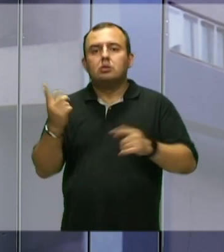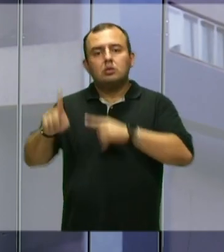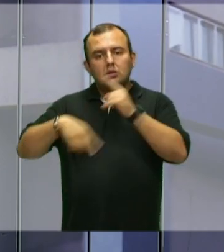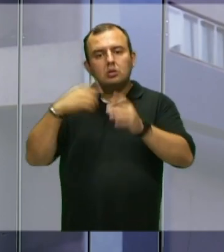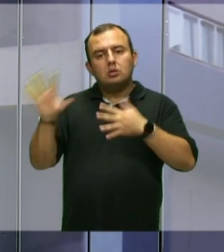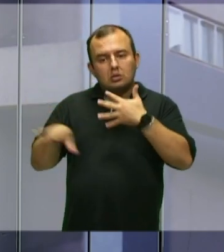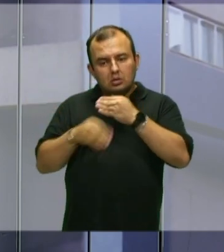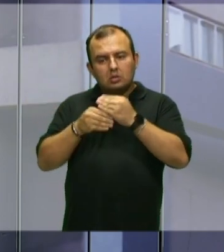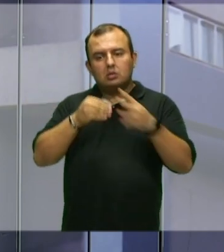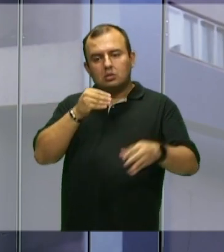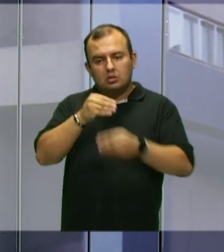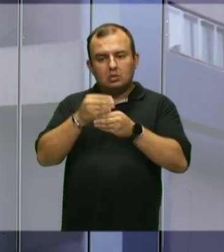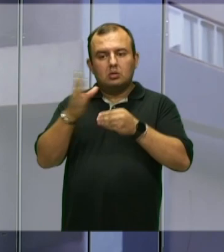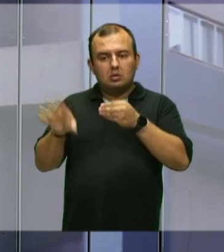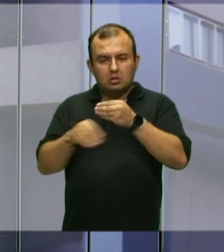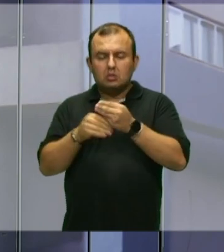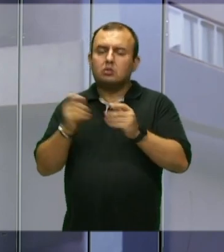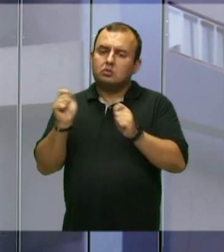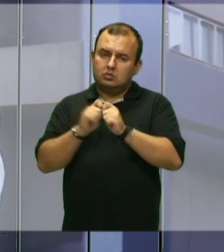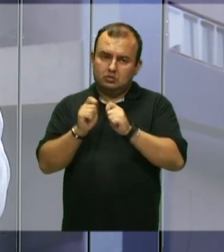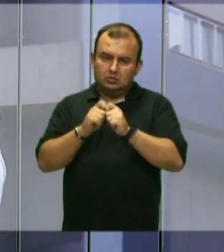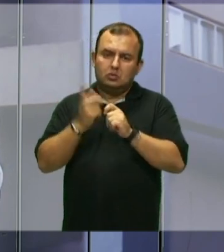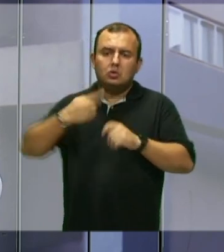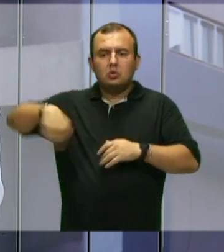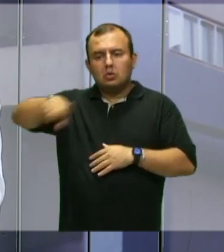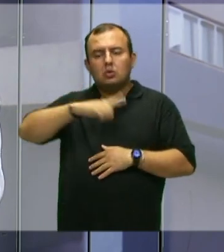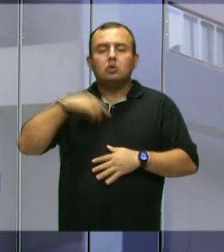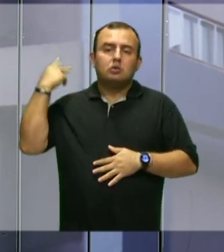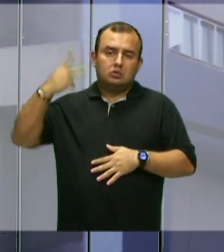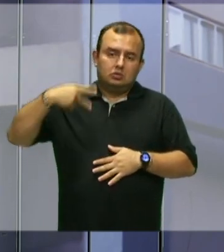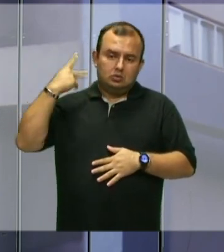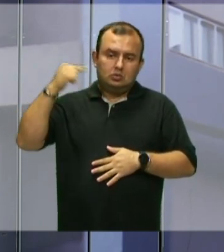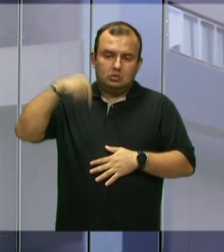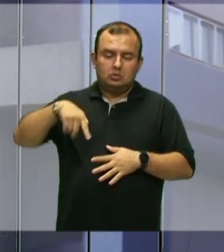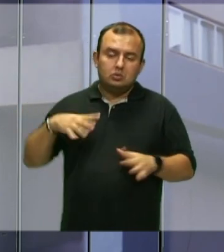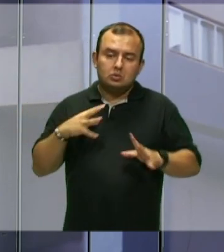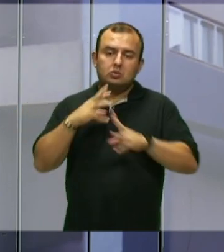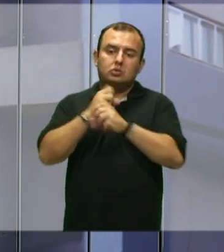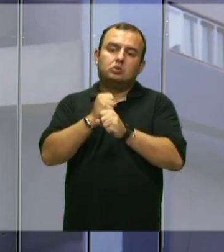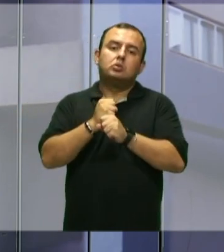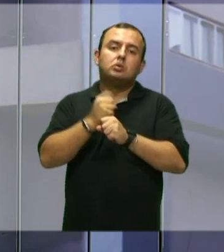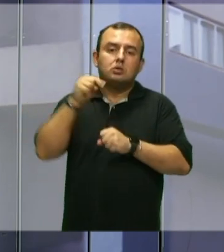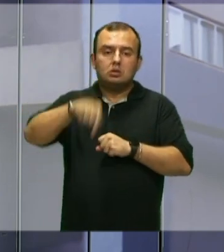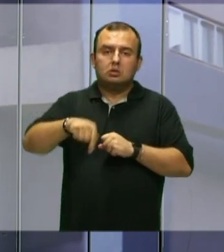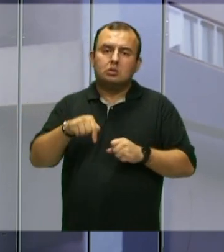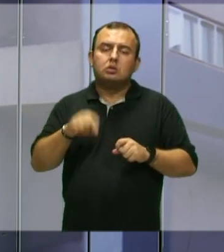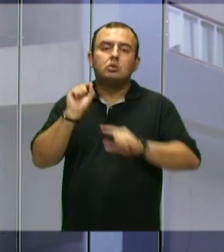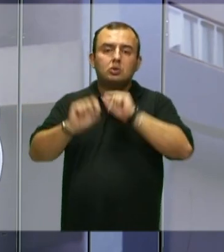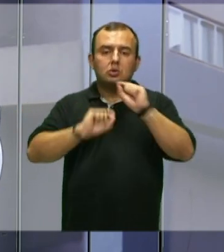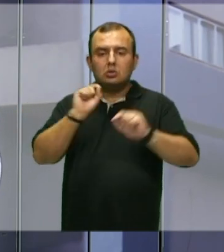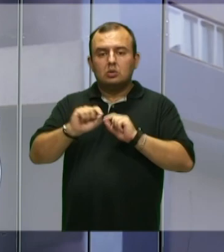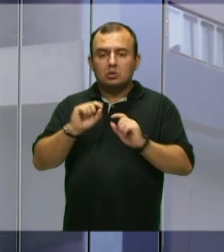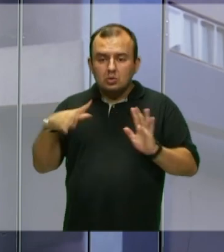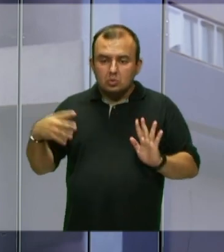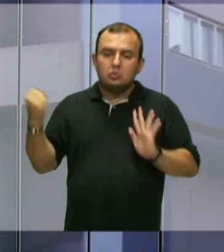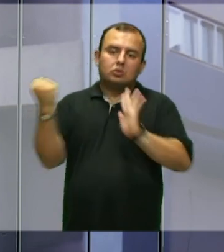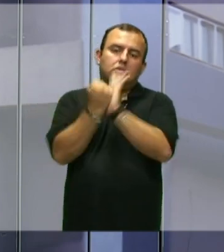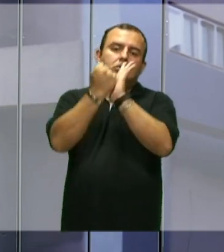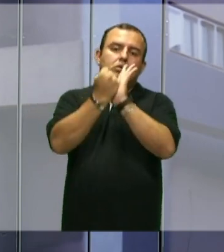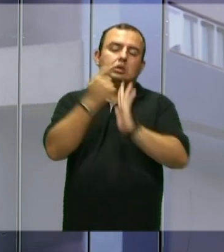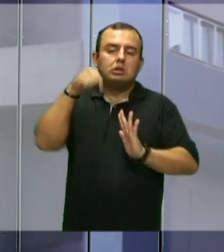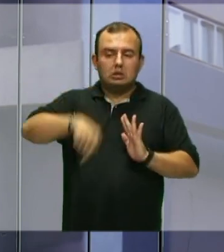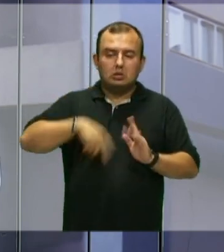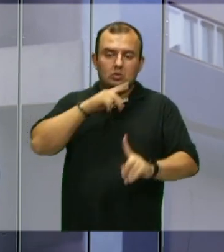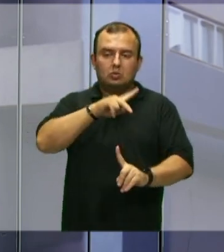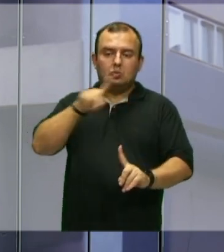que a gente acabou fazendo, nós vereadores dessa casa, na totalidade, foi para que a gente não tivesse criado um impacto dentro do